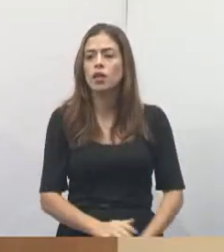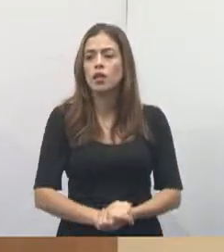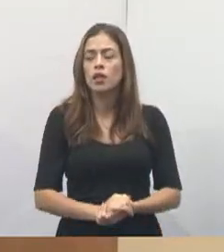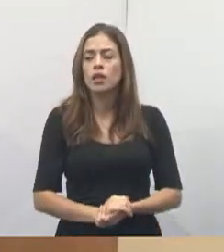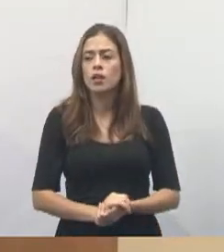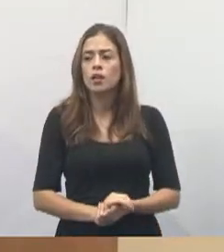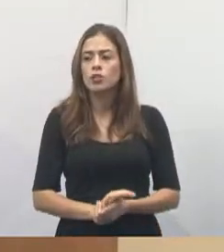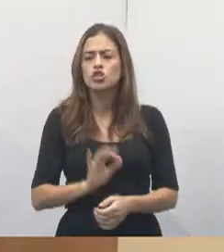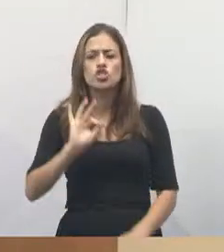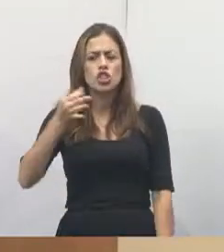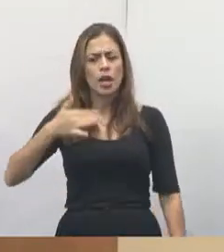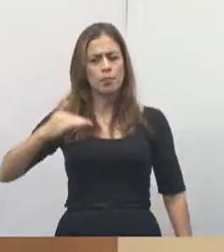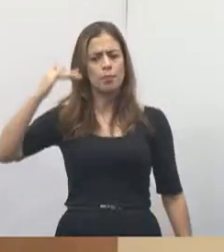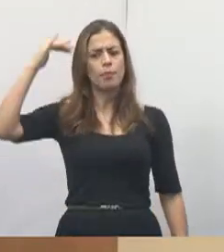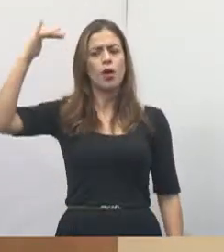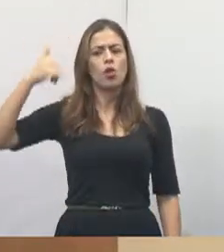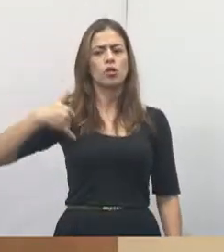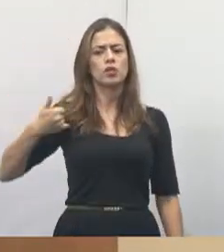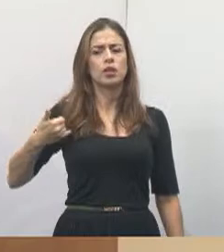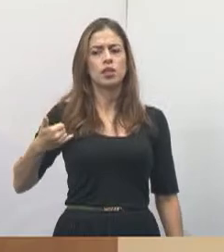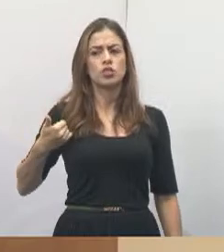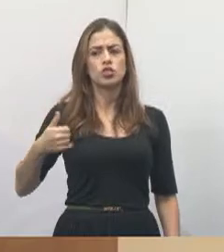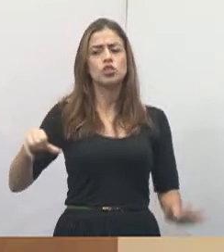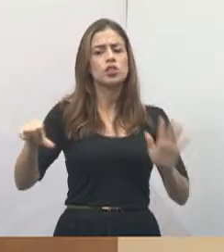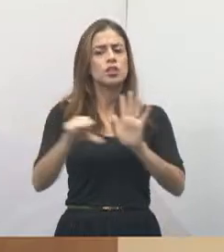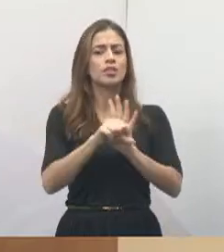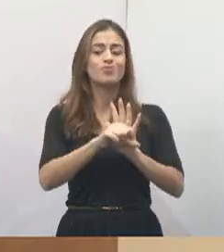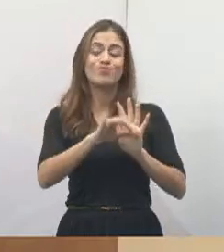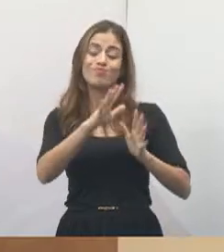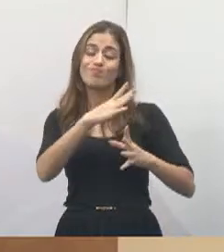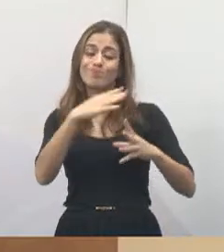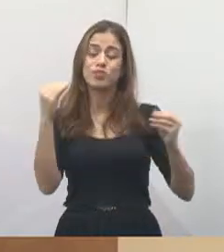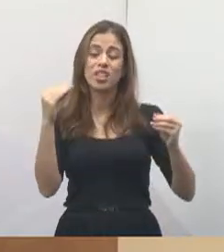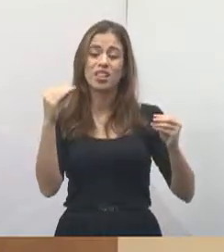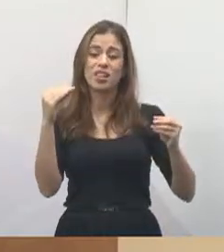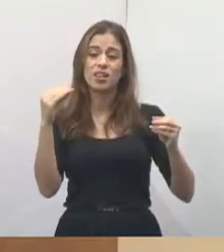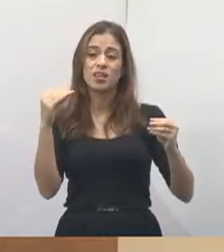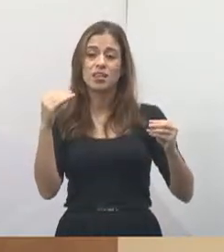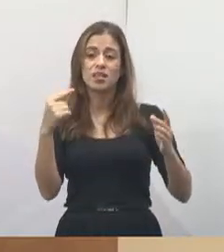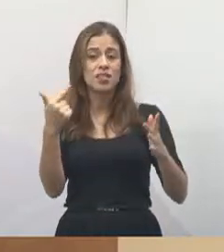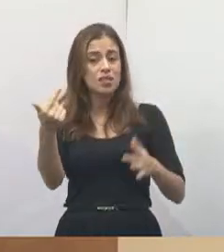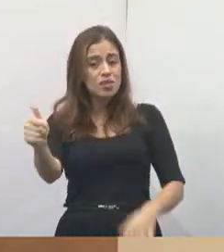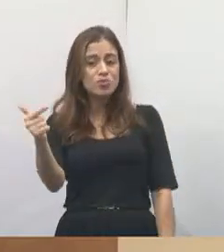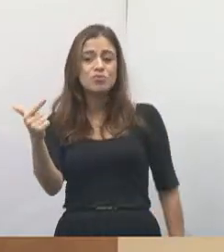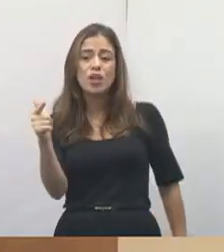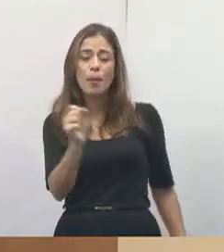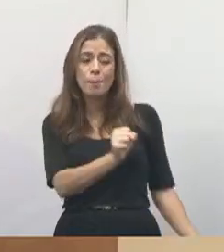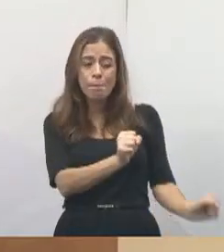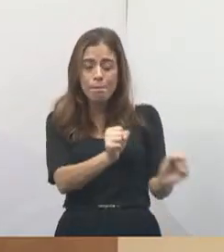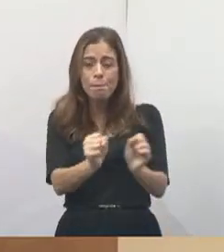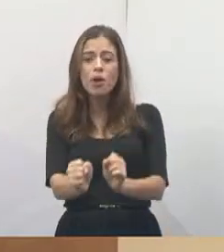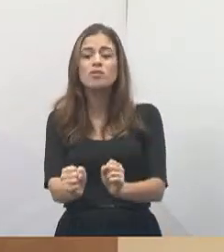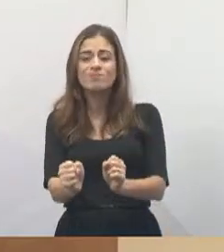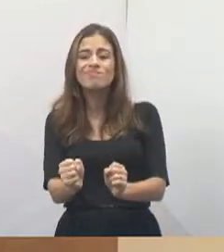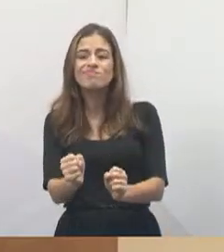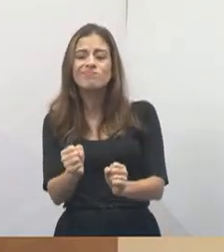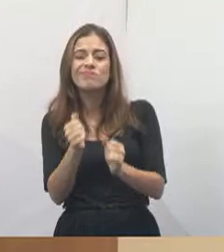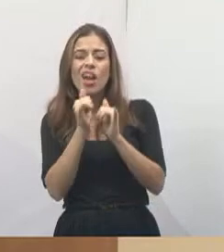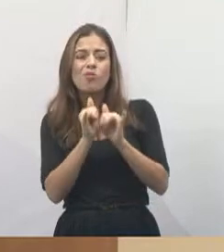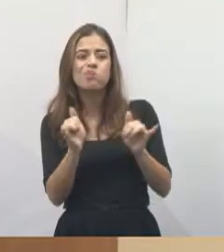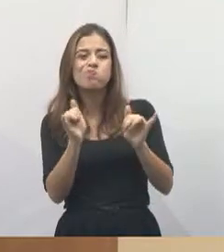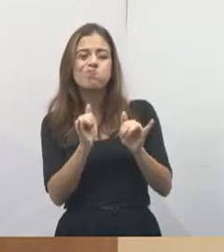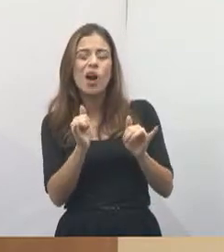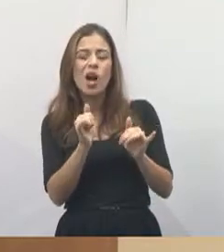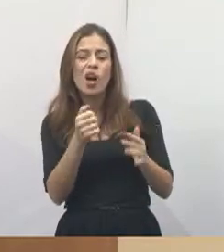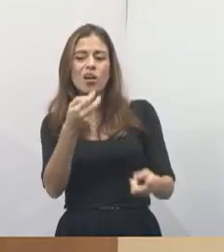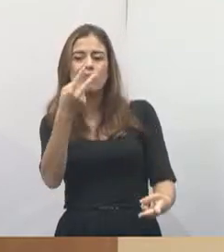era maior e o crime já havia sido prescrito. Então, ela já não tinha mais poder de argumentar,